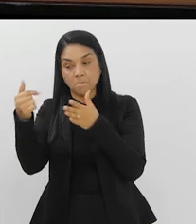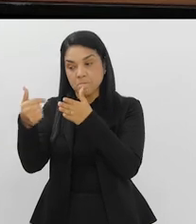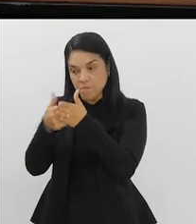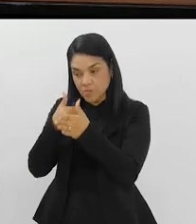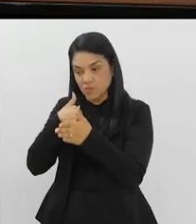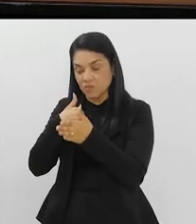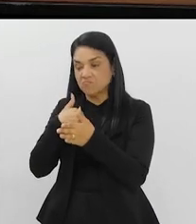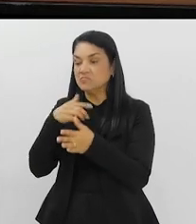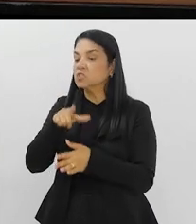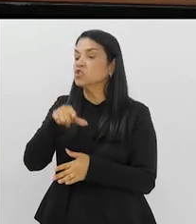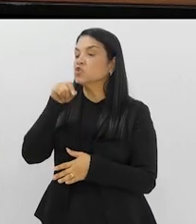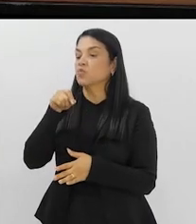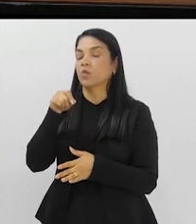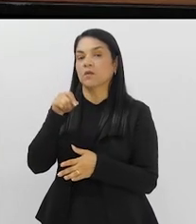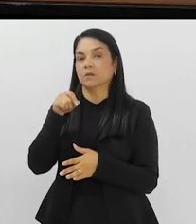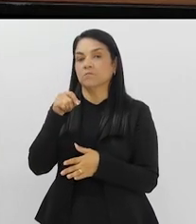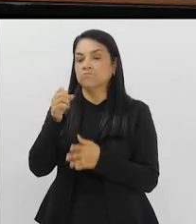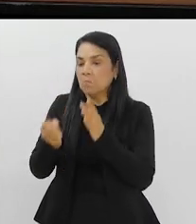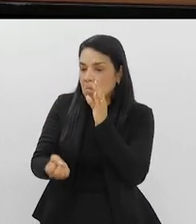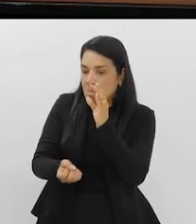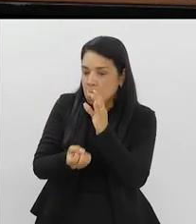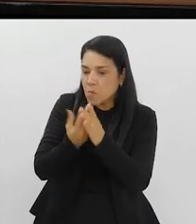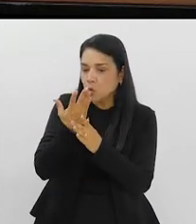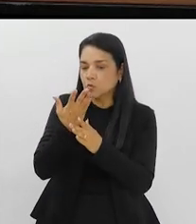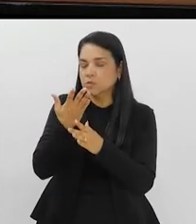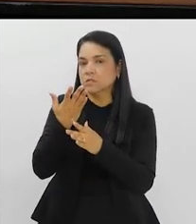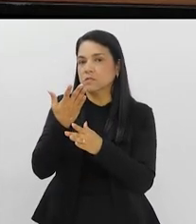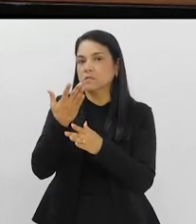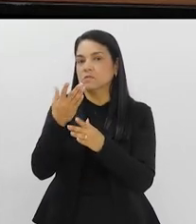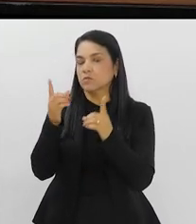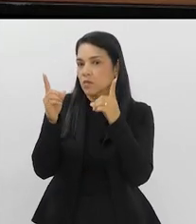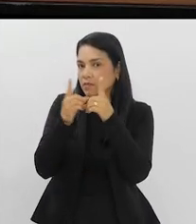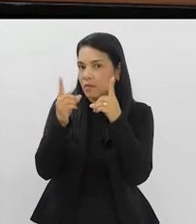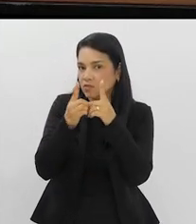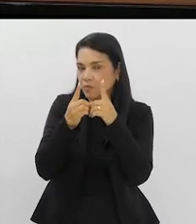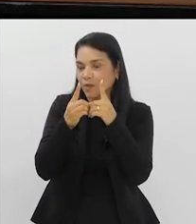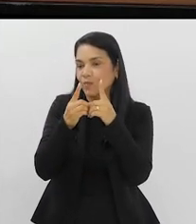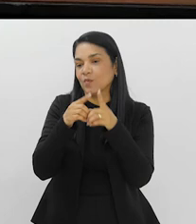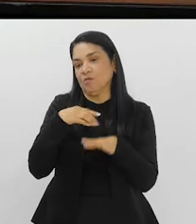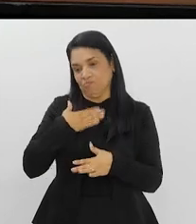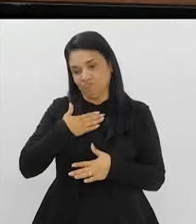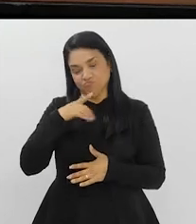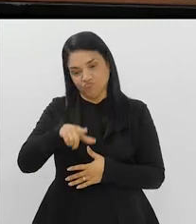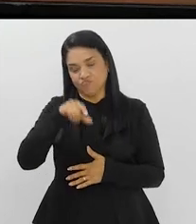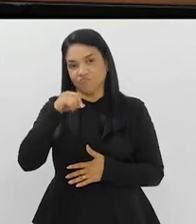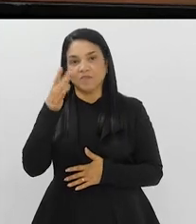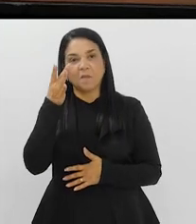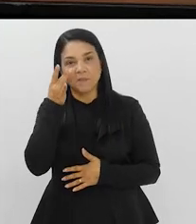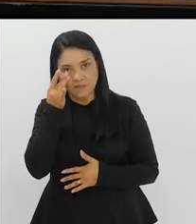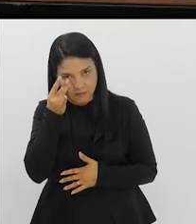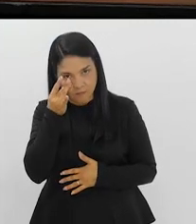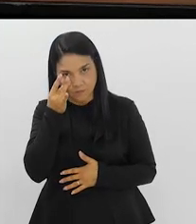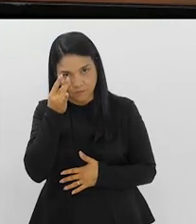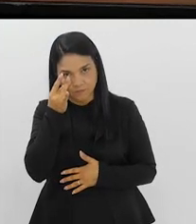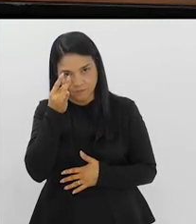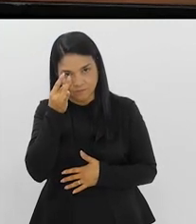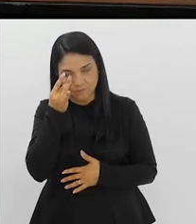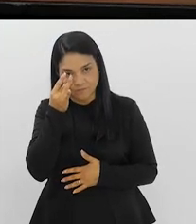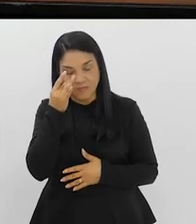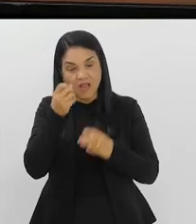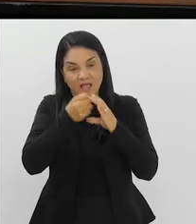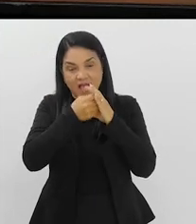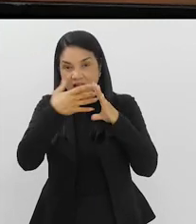online, se você me perguntar como você prefere produzir o seu cenário assistencial, eu ainda prefiro que seja